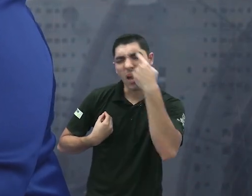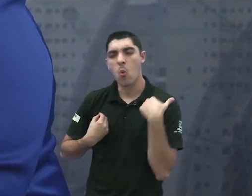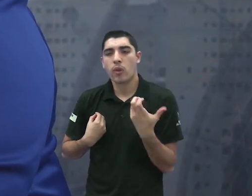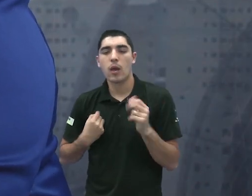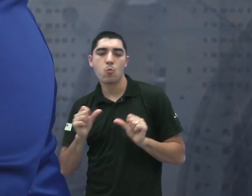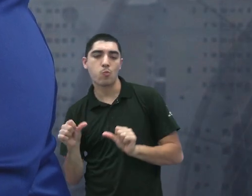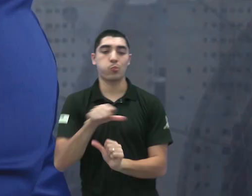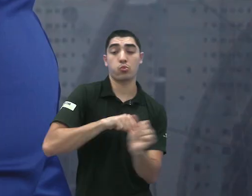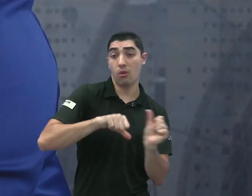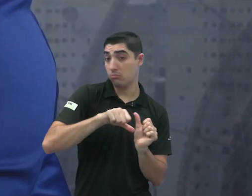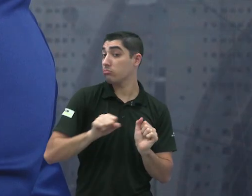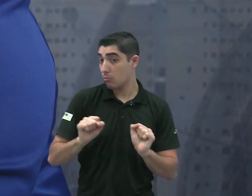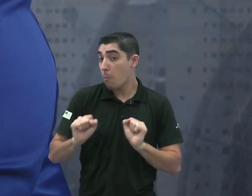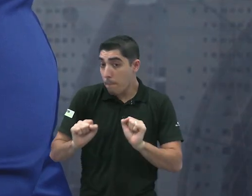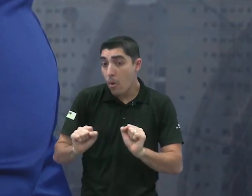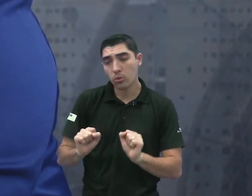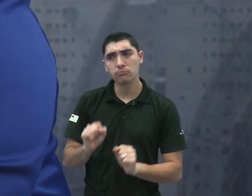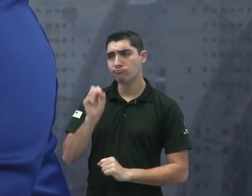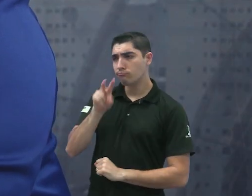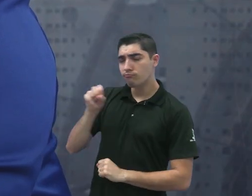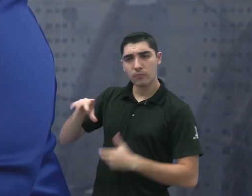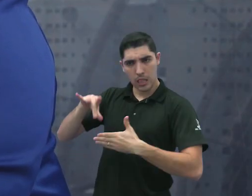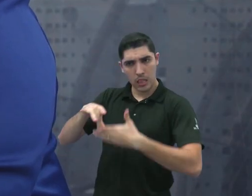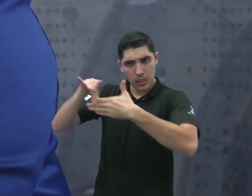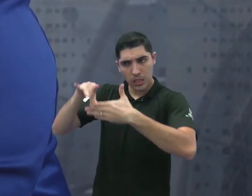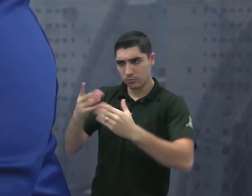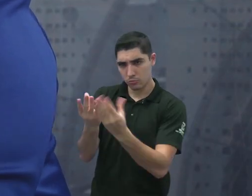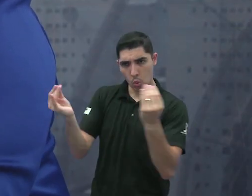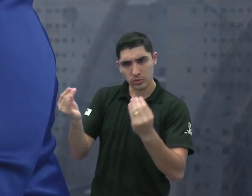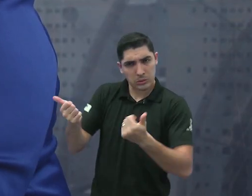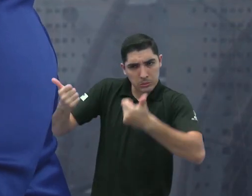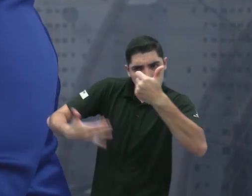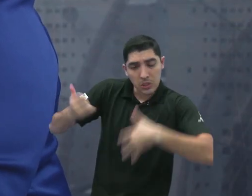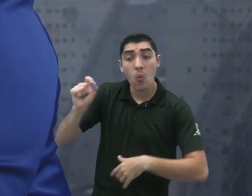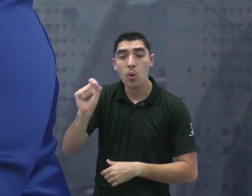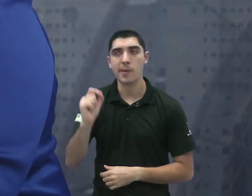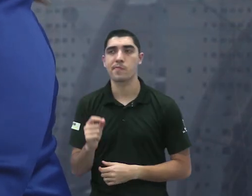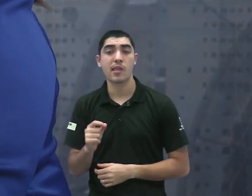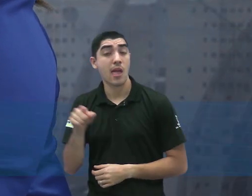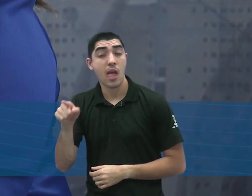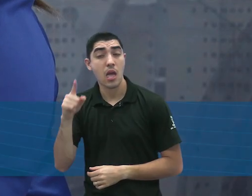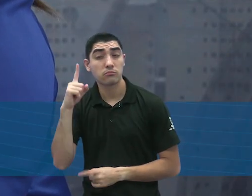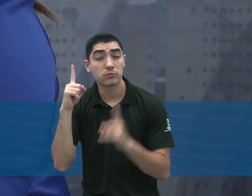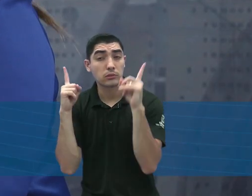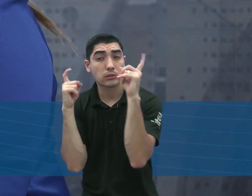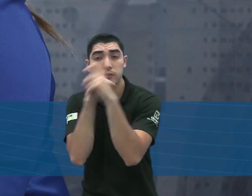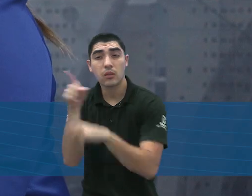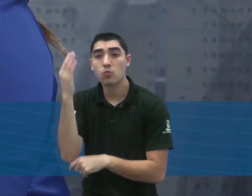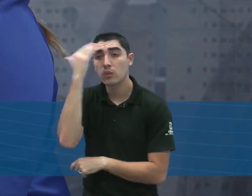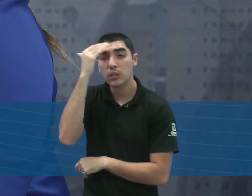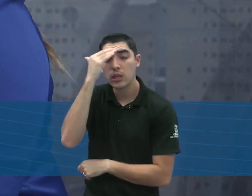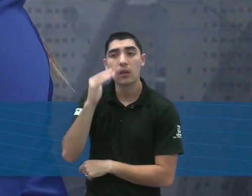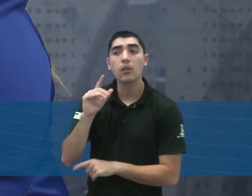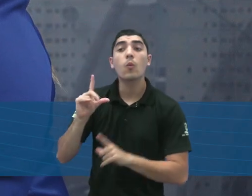E hoje o que a gente escuta de muitos líderes, né, a dificuldade, né, de compreender, por exemplo, o propósito e significado